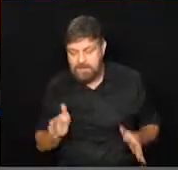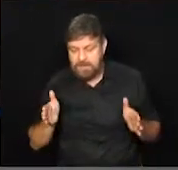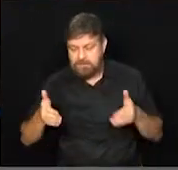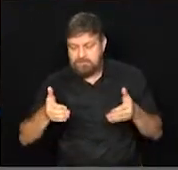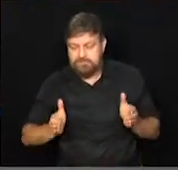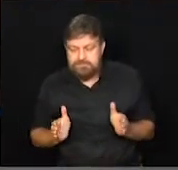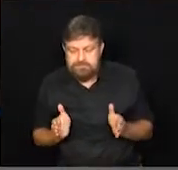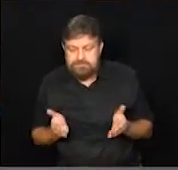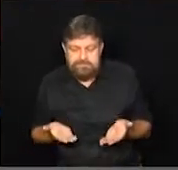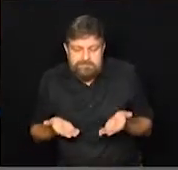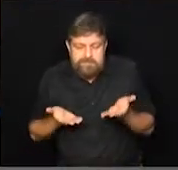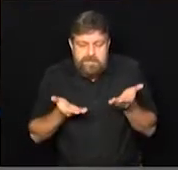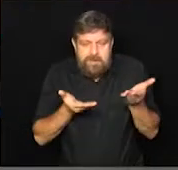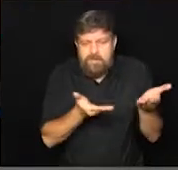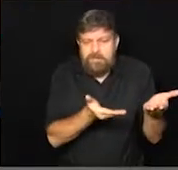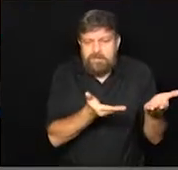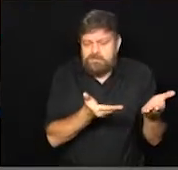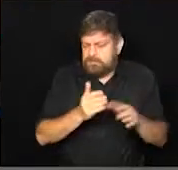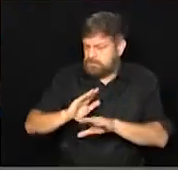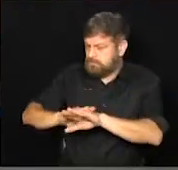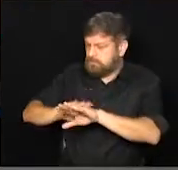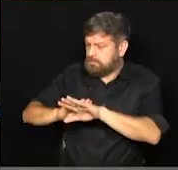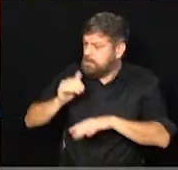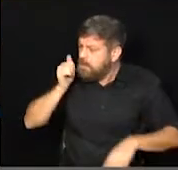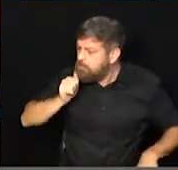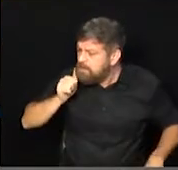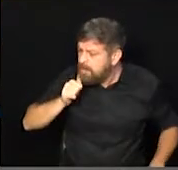era a própria mulher, né? Então,